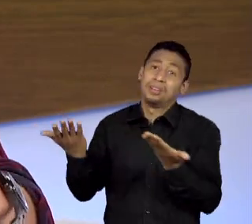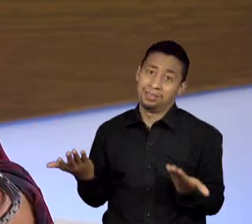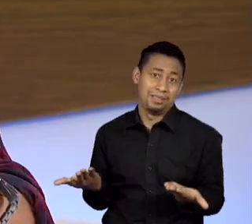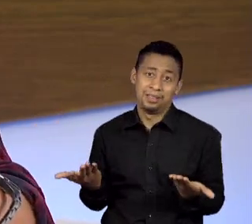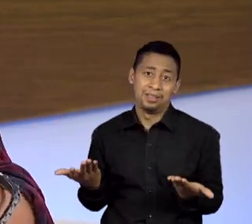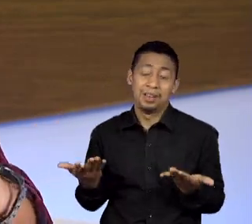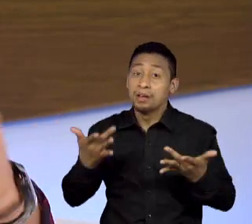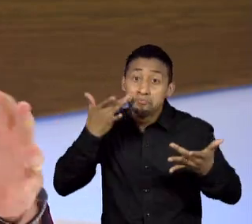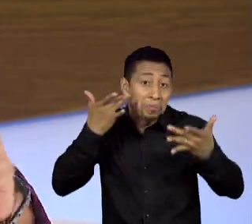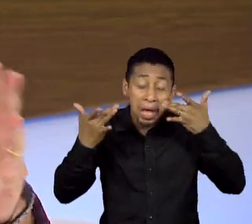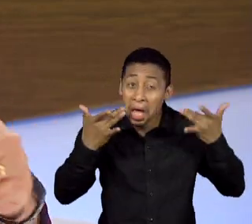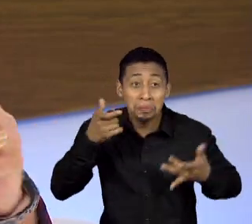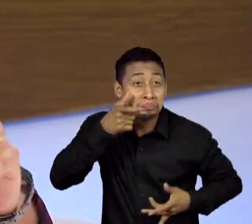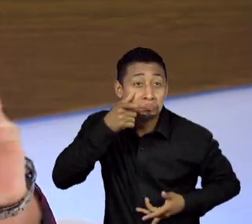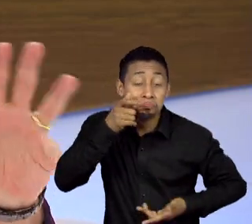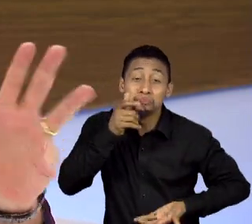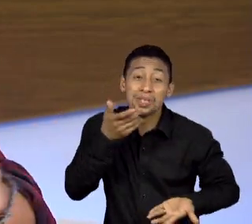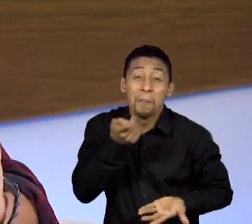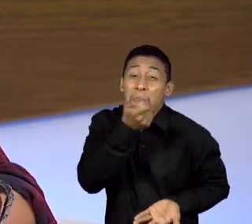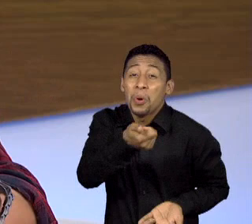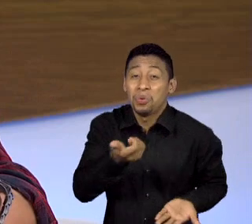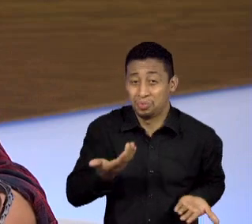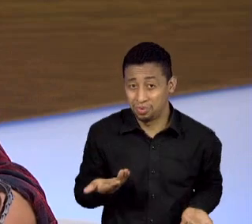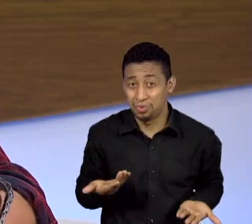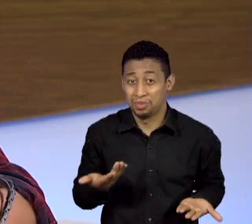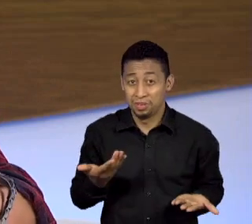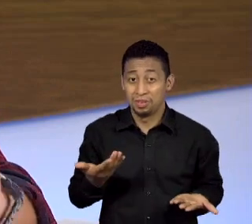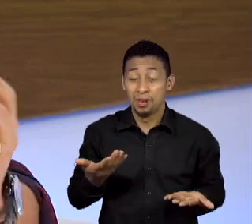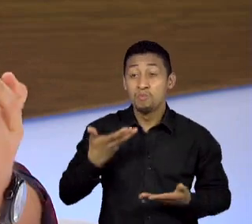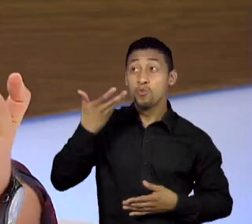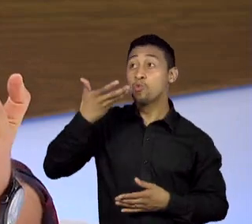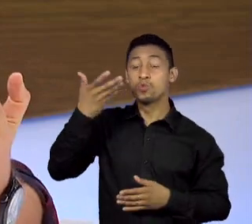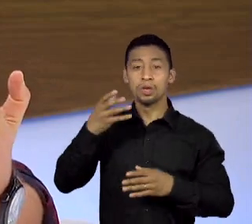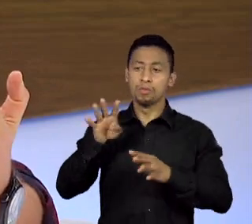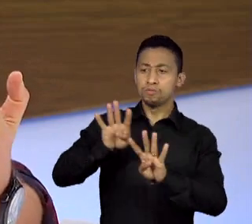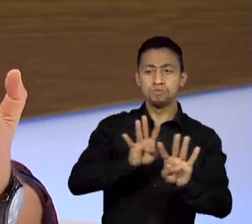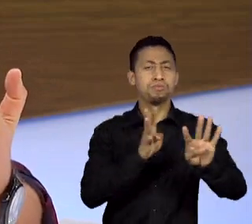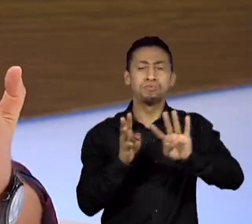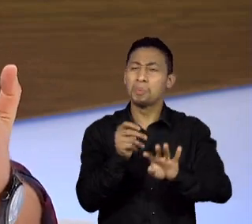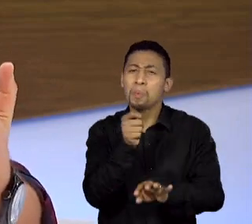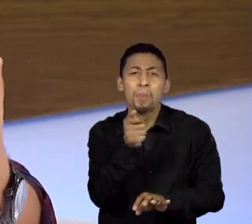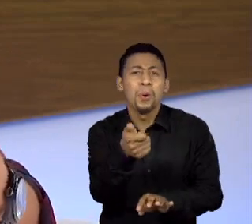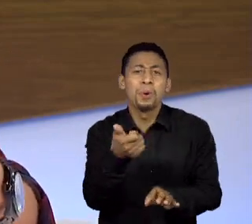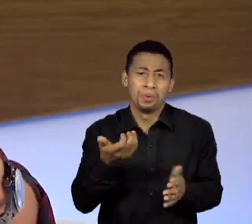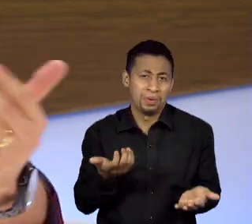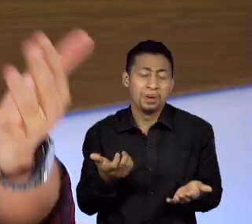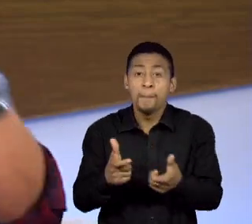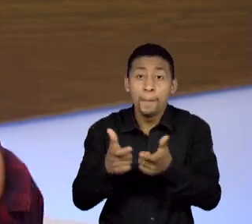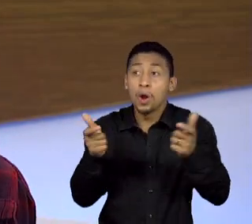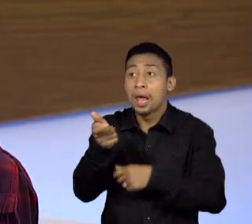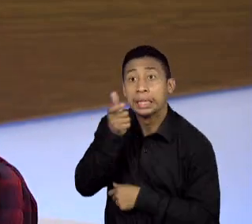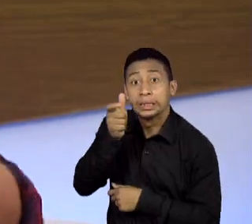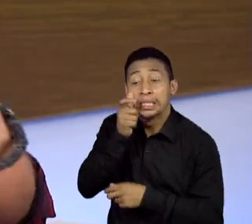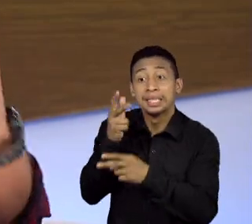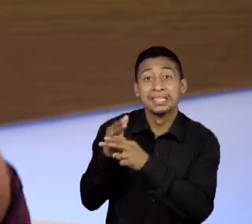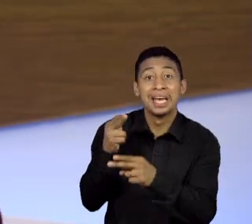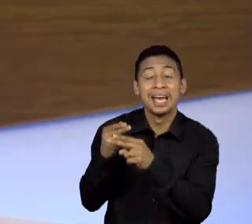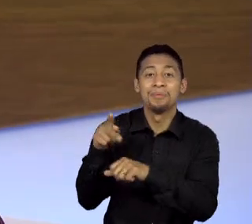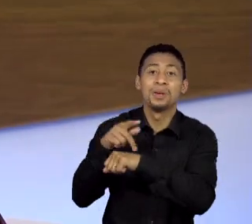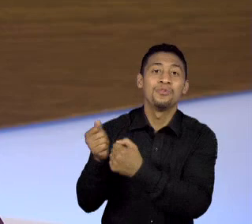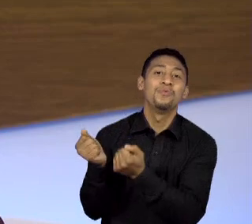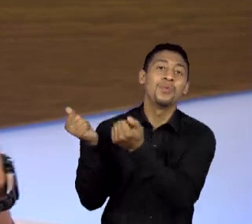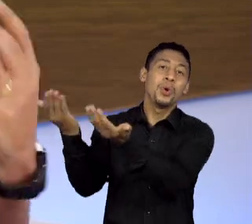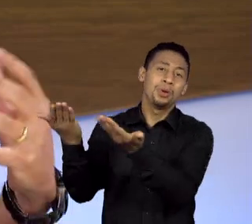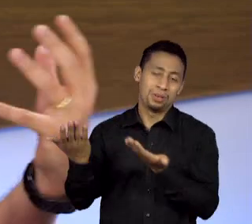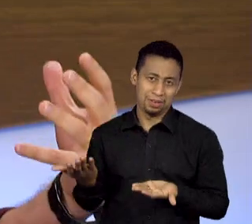se existe são musicais com modelo importado da Broadway. Então eu fico pensando se isso não é um erro